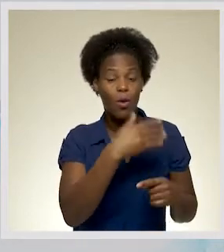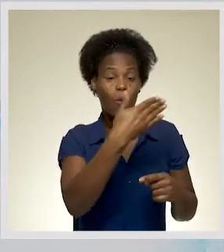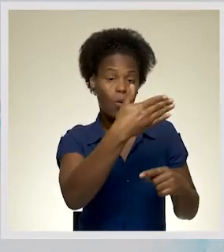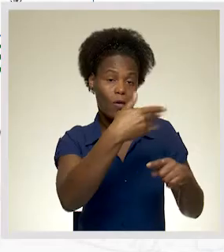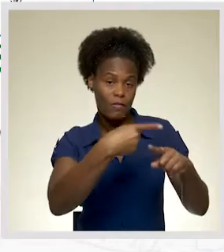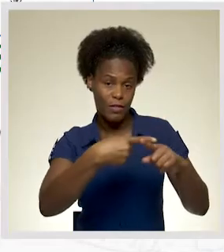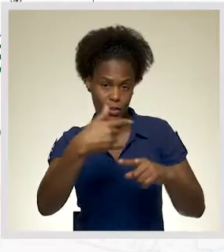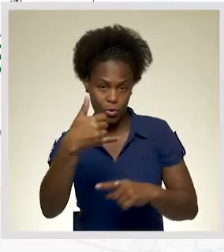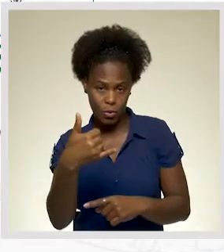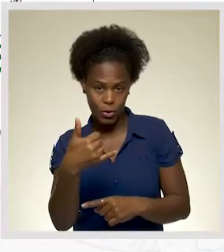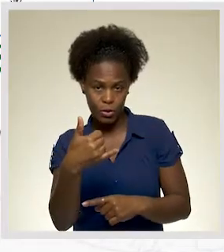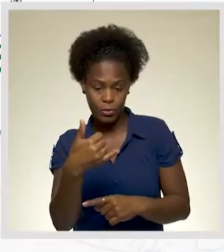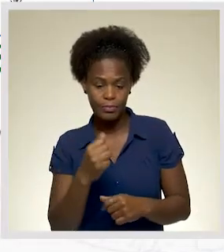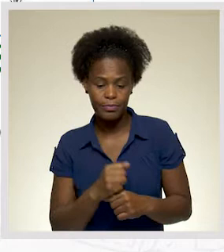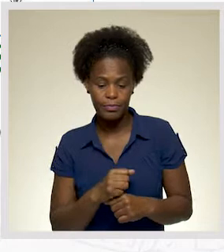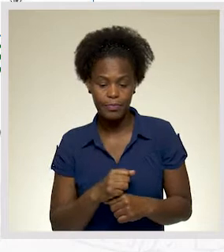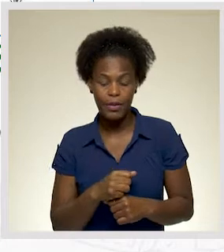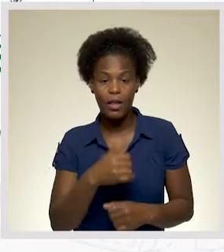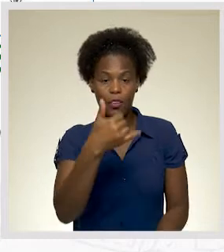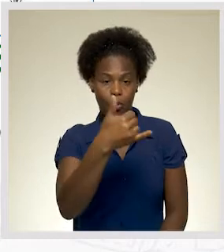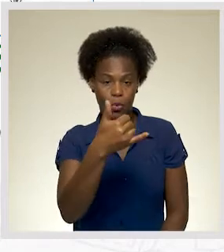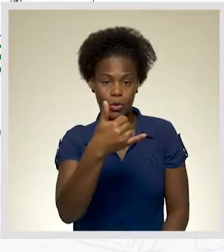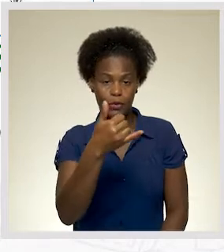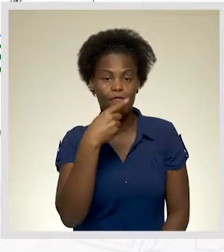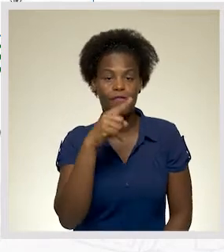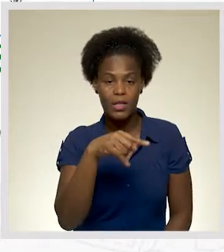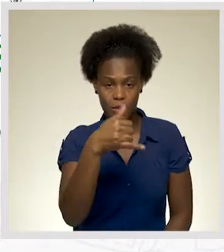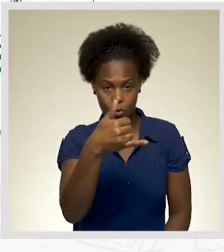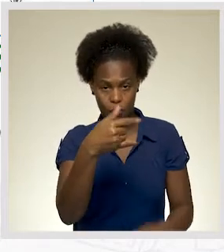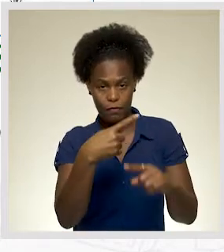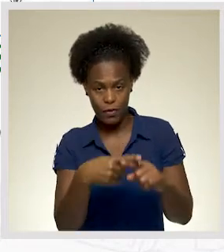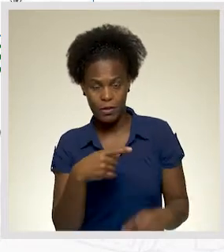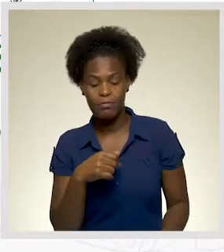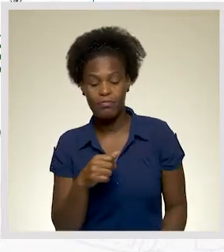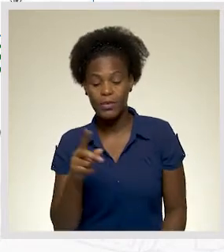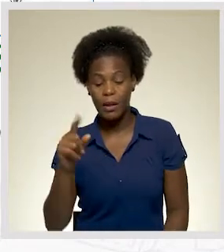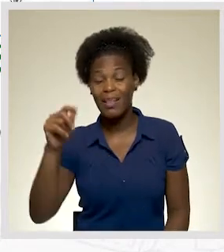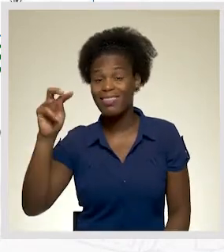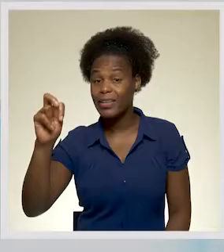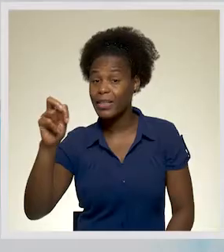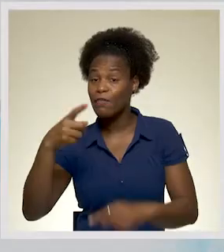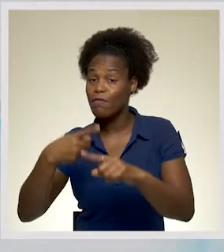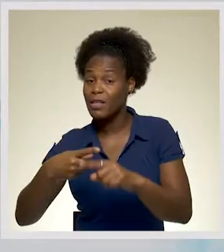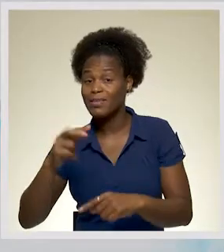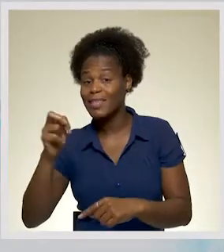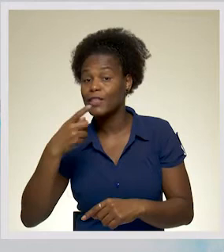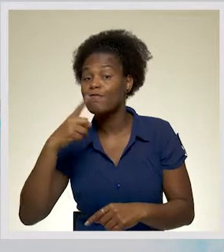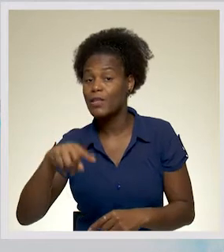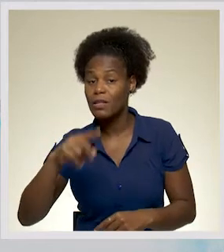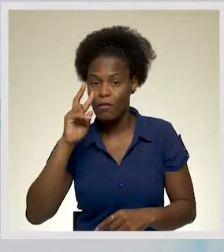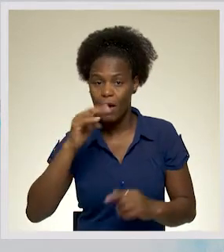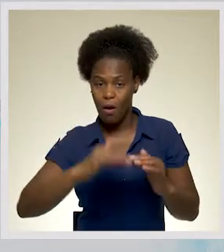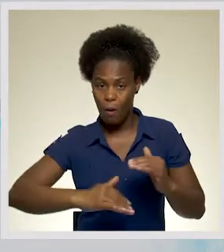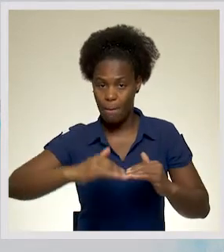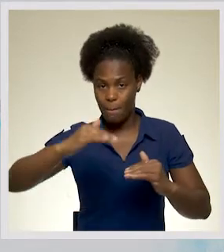vez, 2 vezes e 3 vezes. Repararam o aumento? Então,